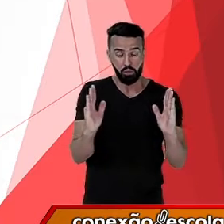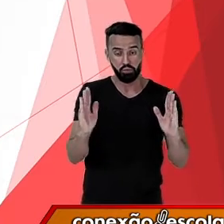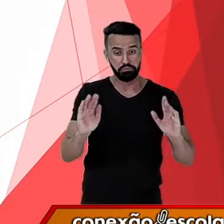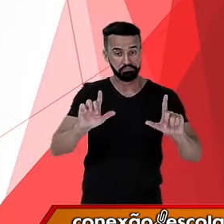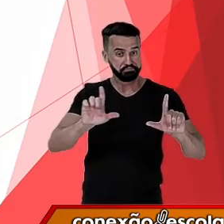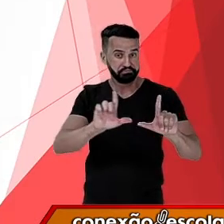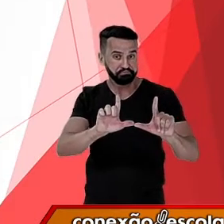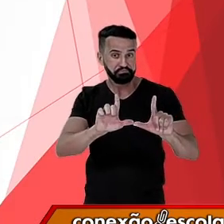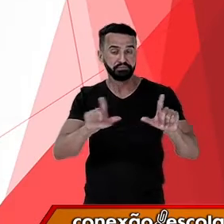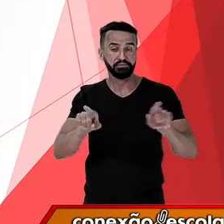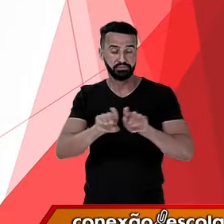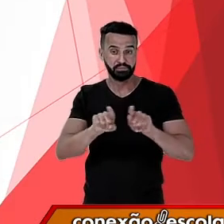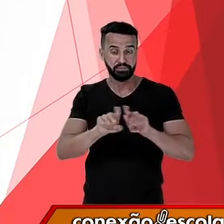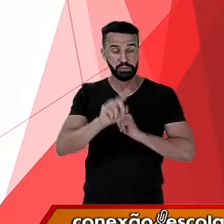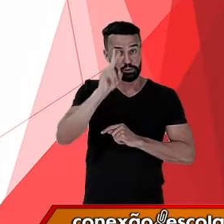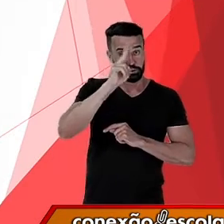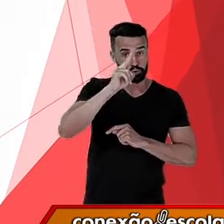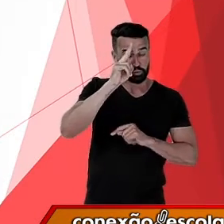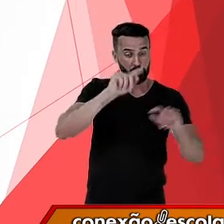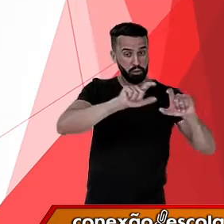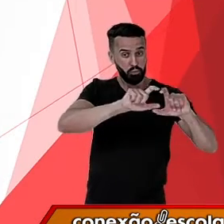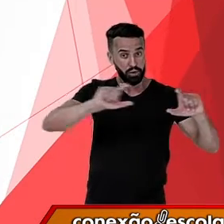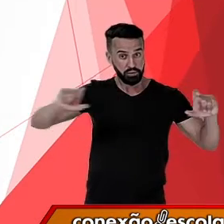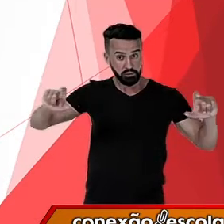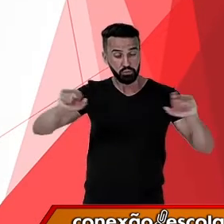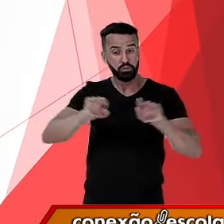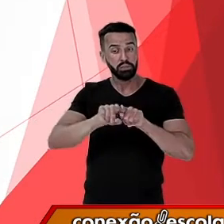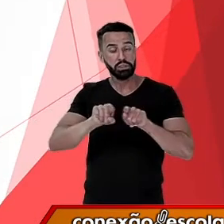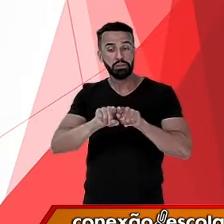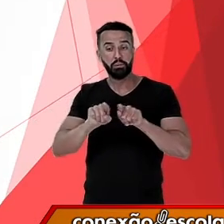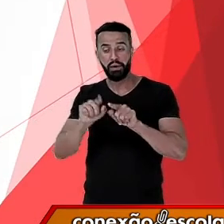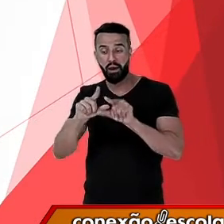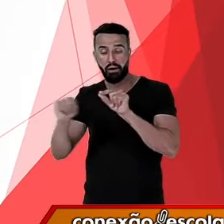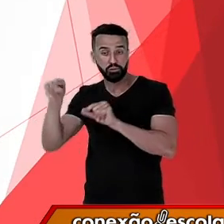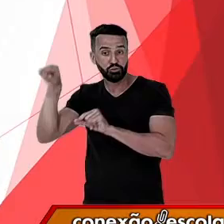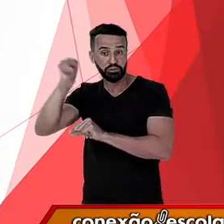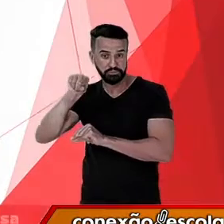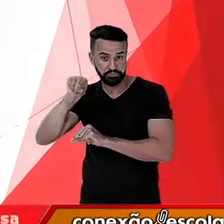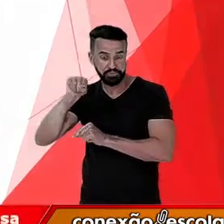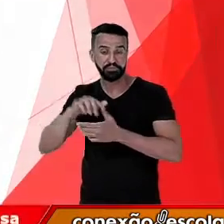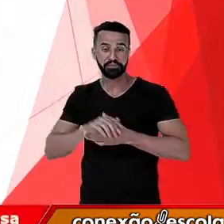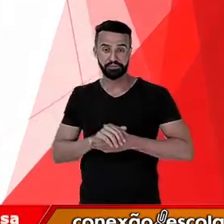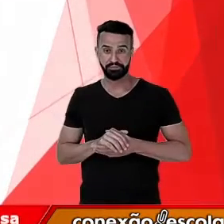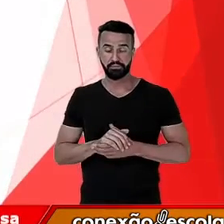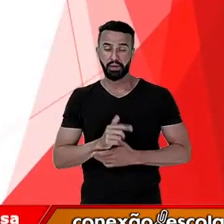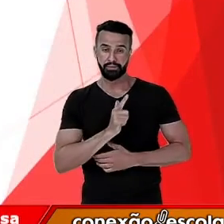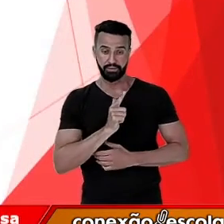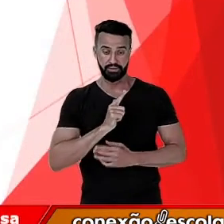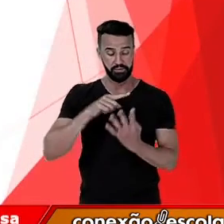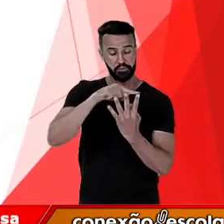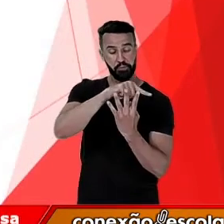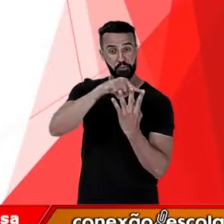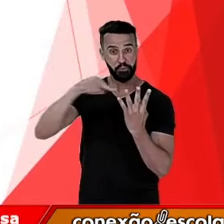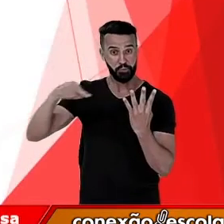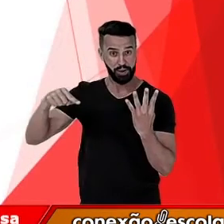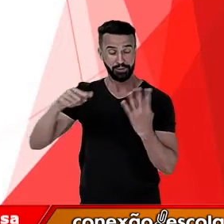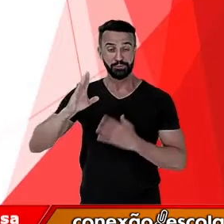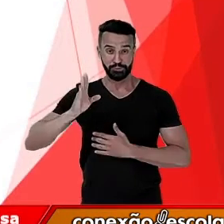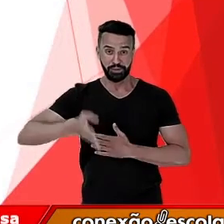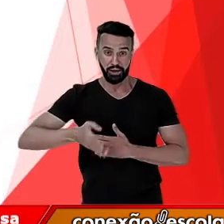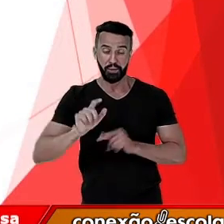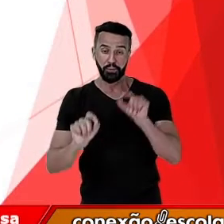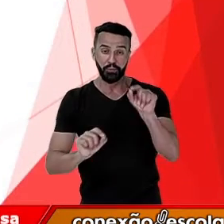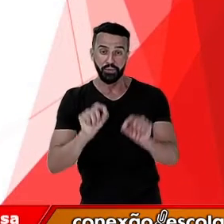proporção entre a história em quadrinhos e a tirinha. Essa tirinha possui 4 quadrinhos, como eu mencionei agora há pouco. Ela